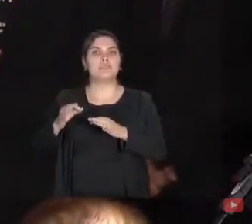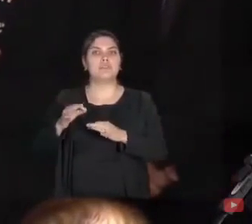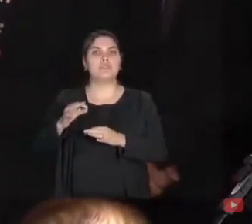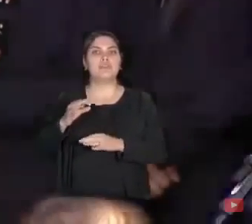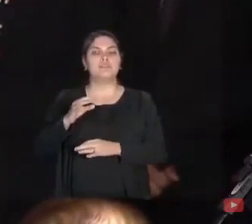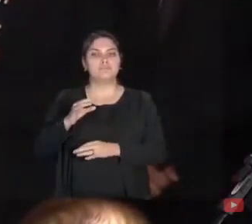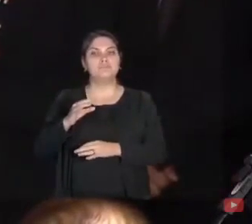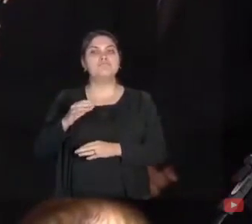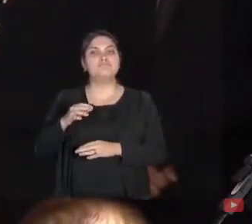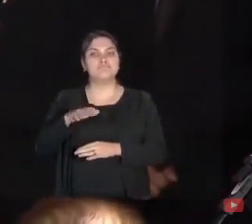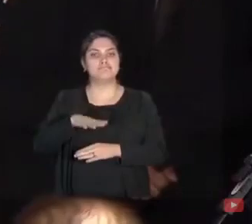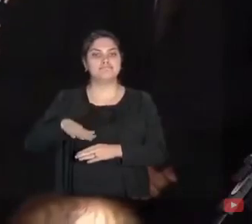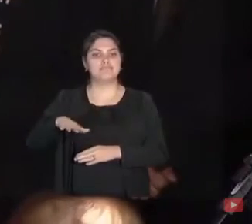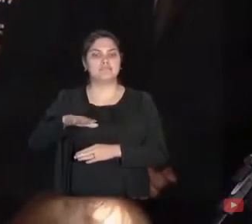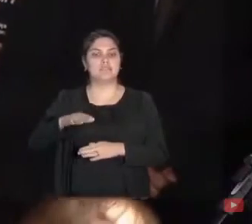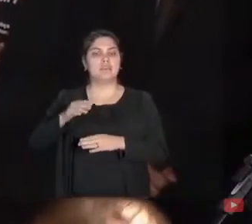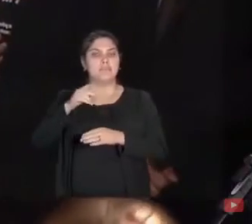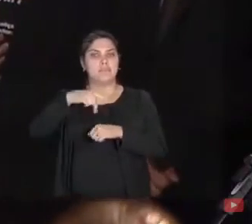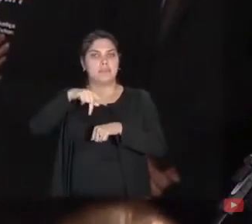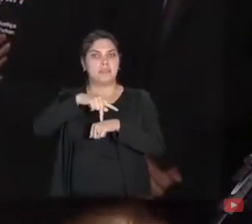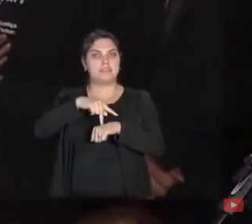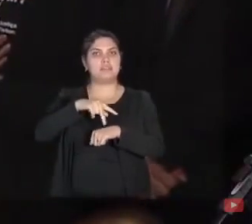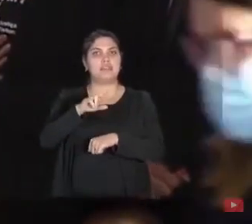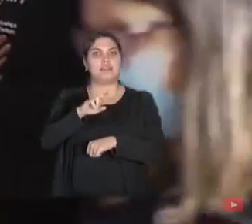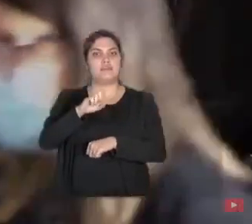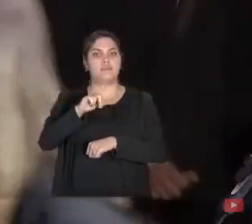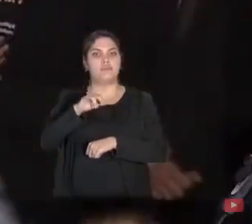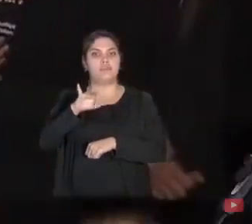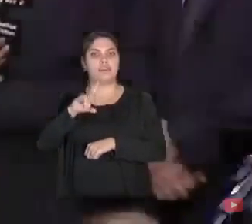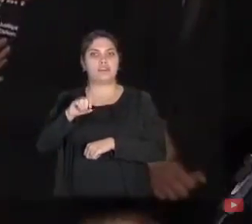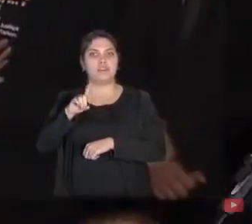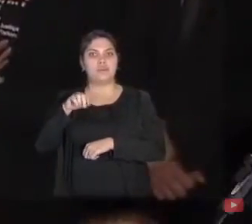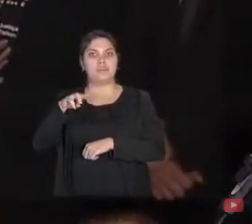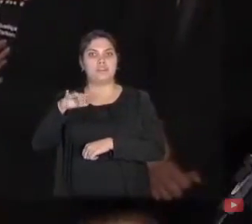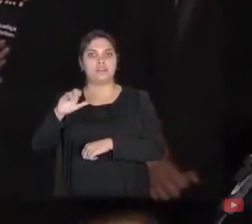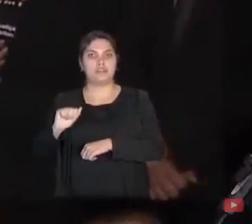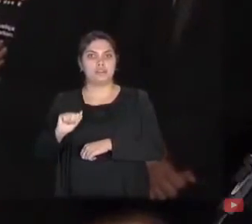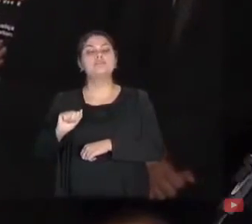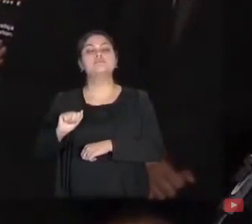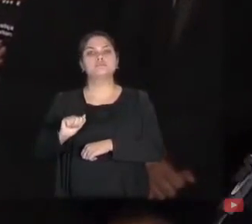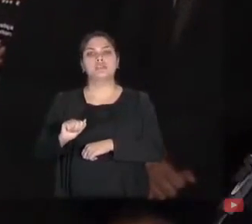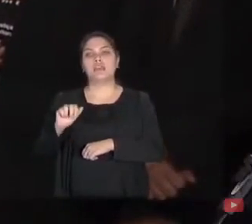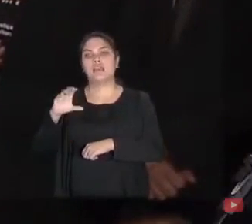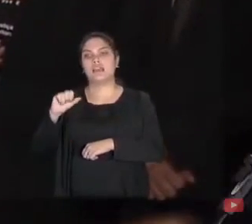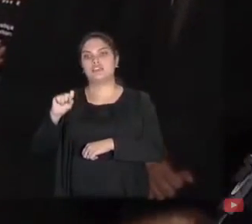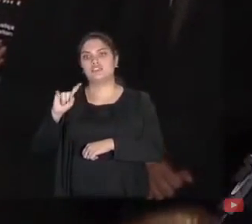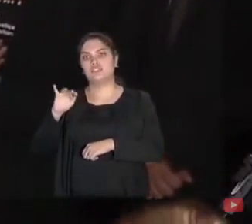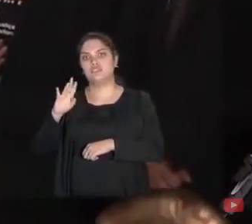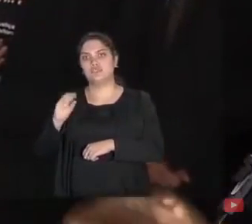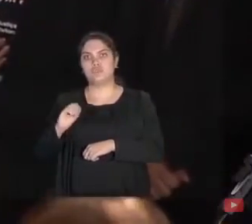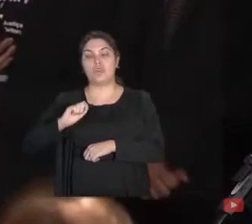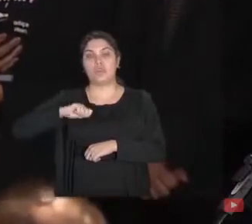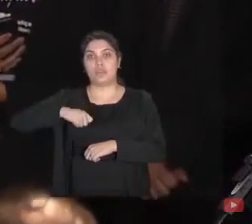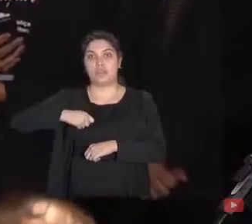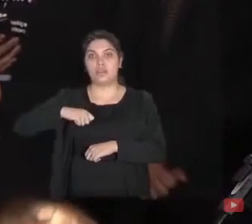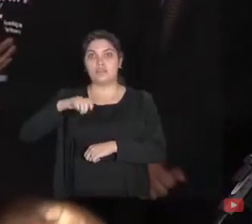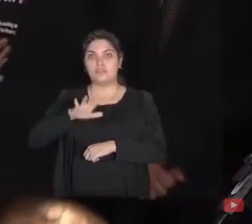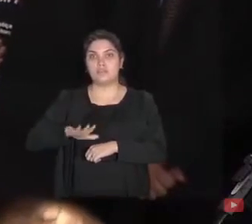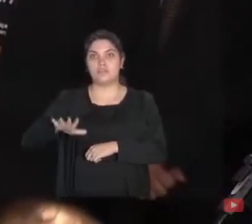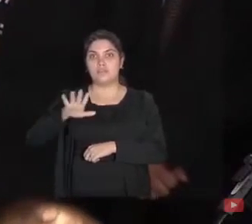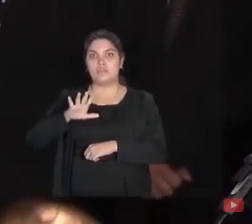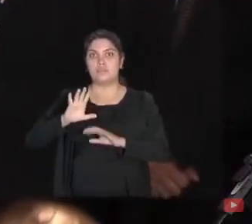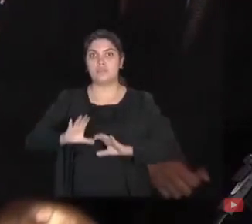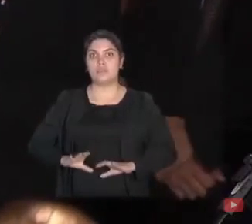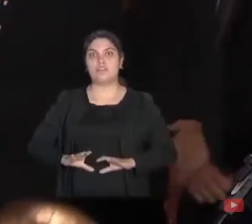da República Dominicana, Juiz Santiago Salvador Sousa Castillo, a Senhora Delegada Departamental